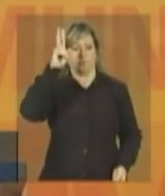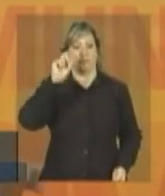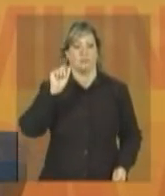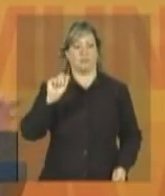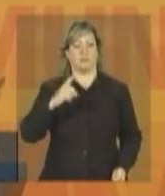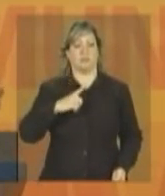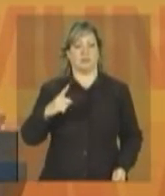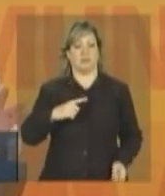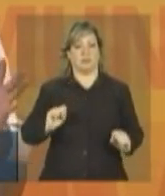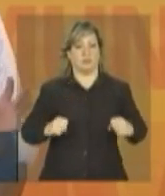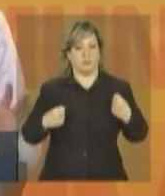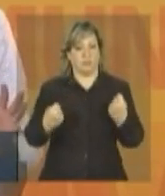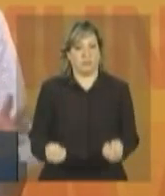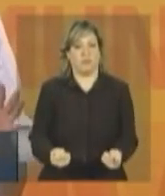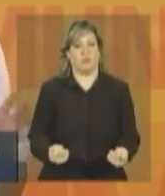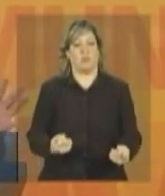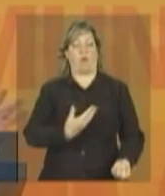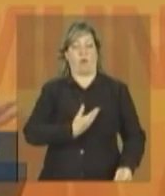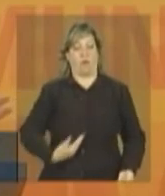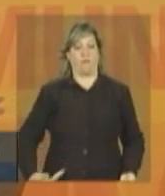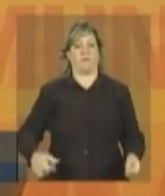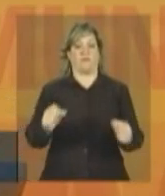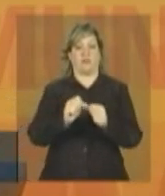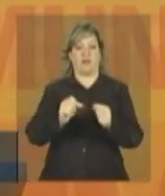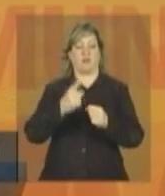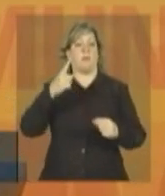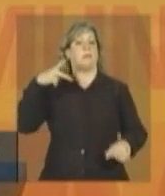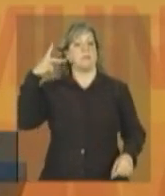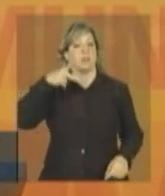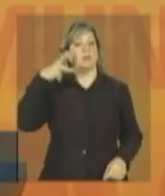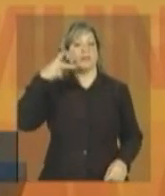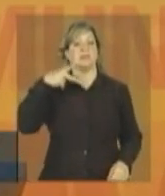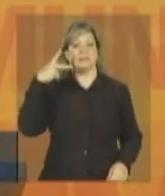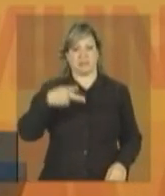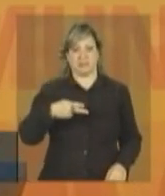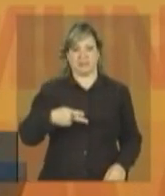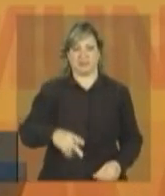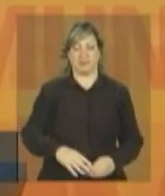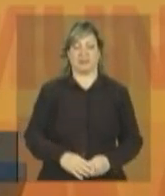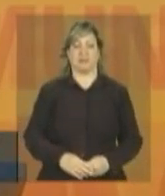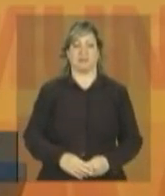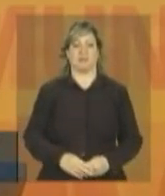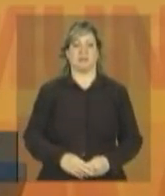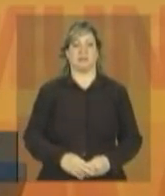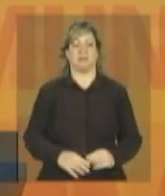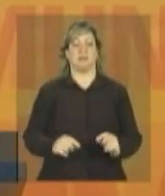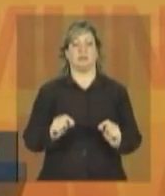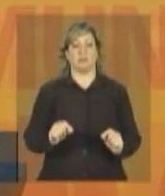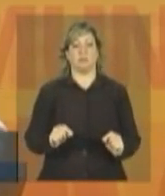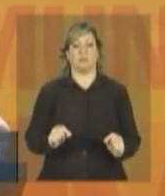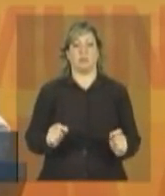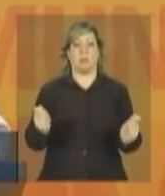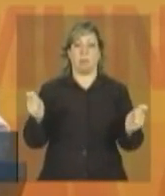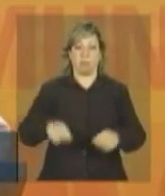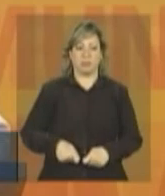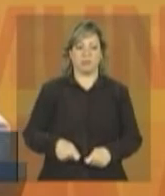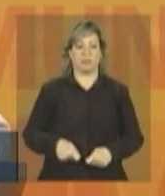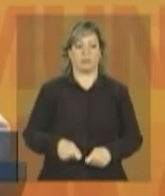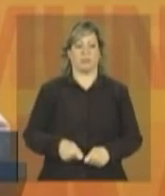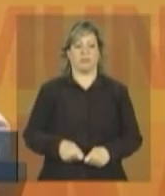governo no sentido de construir uma política, de uma política que seja